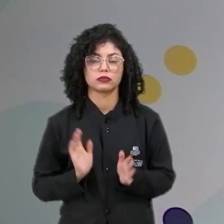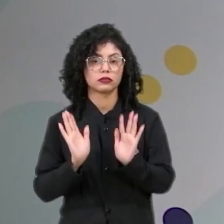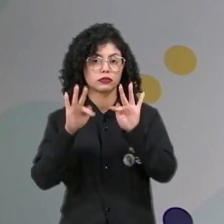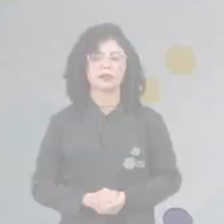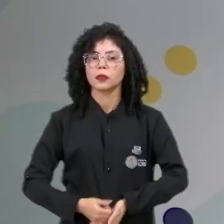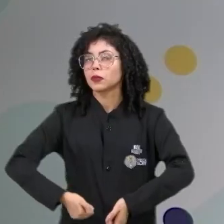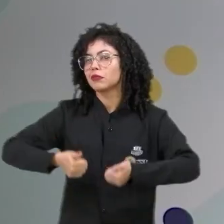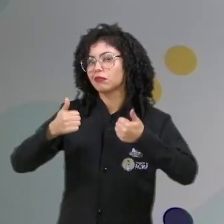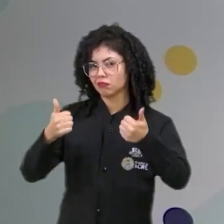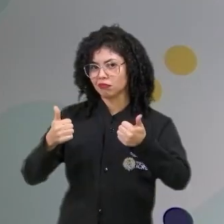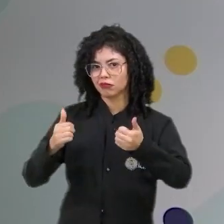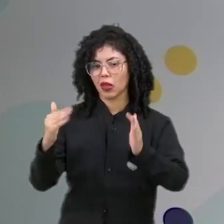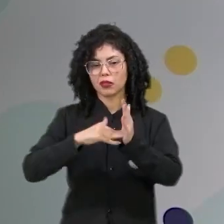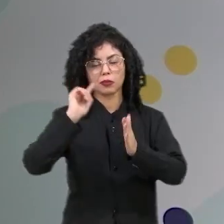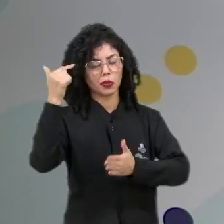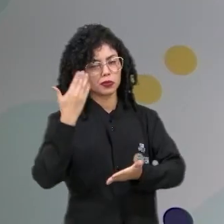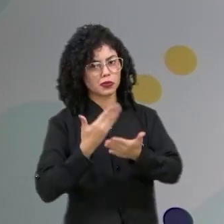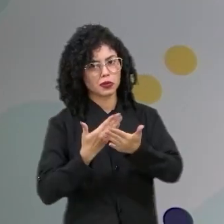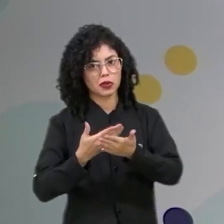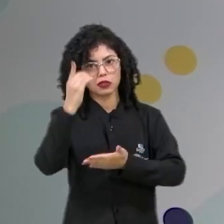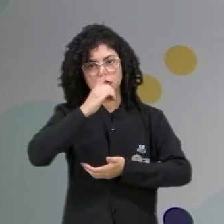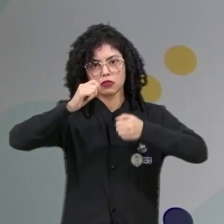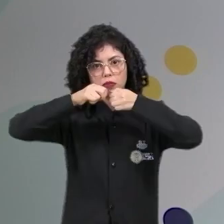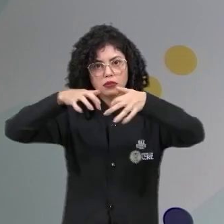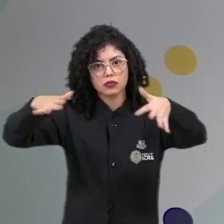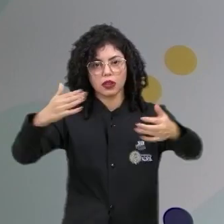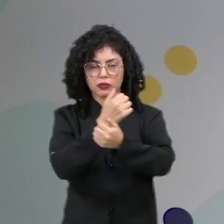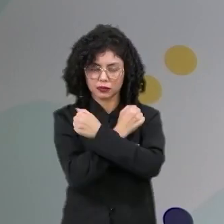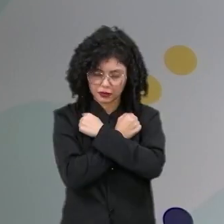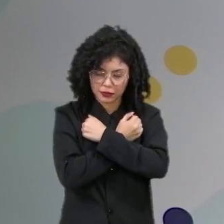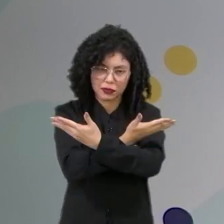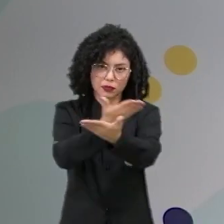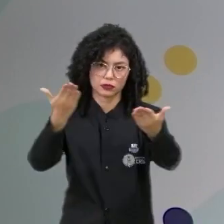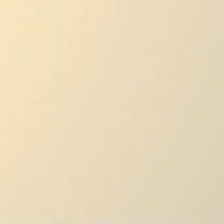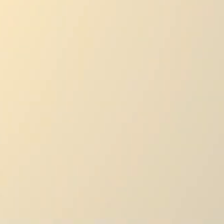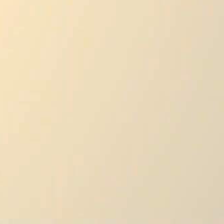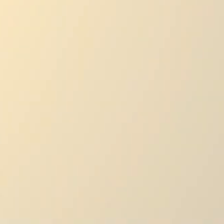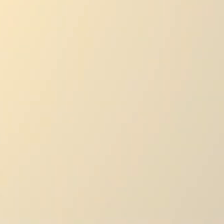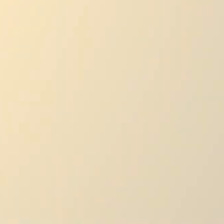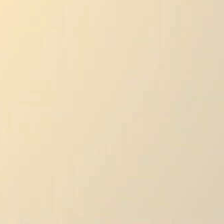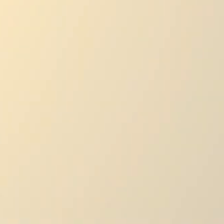ficamos por aqui. Até a próxima aula. Fiquem com Deus e um abraço a todos.